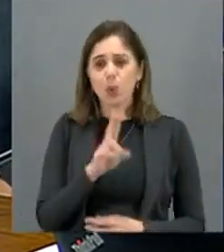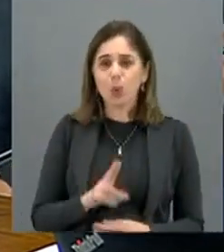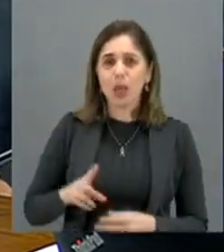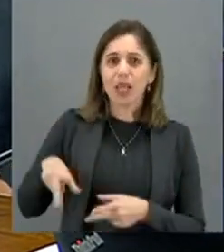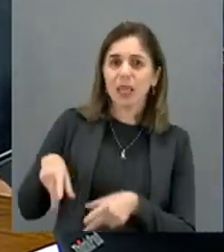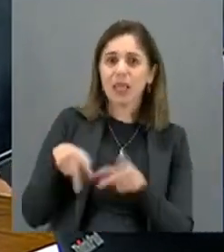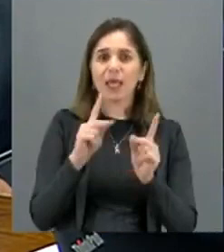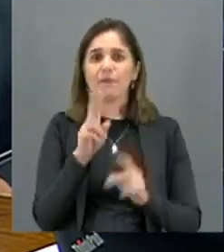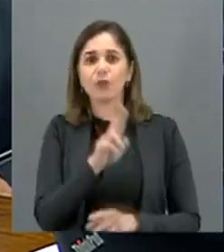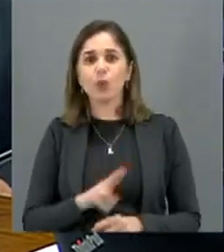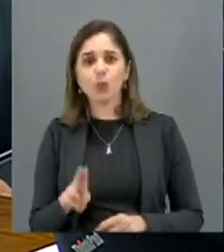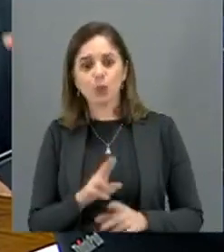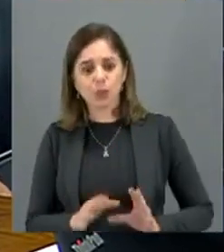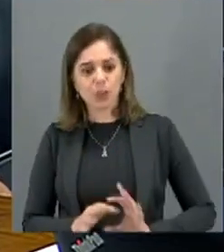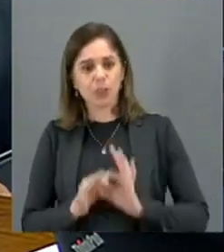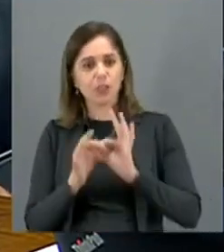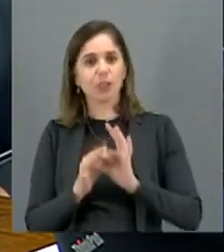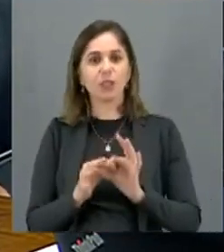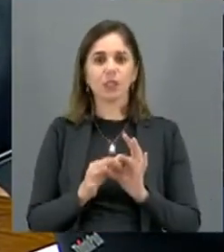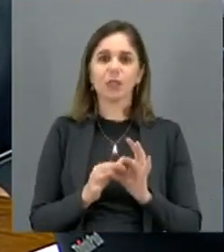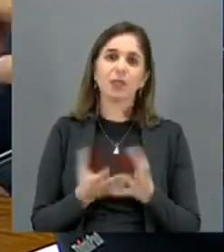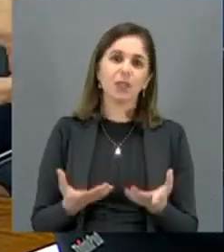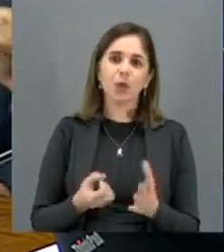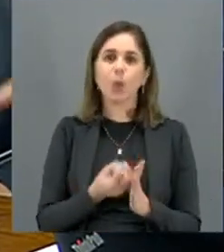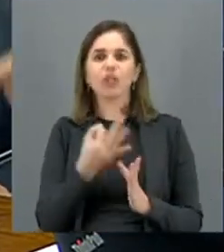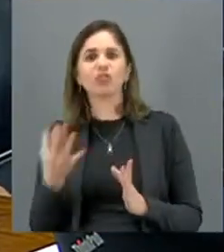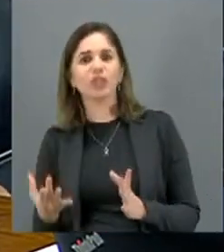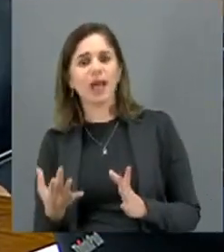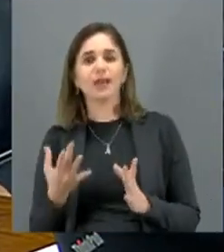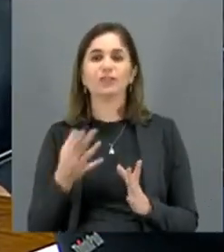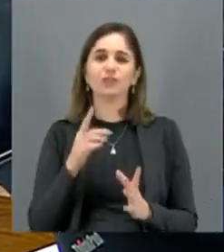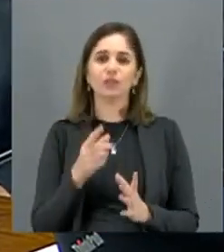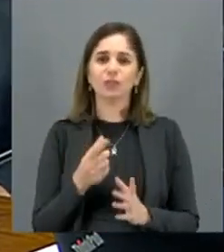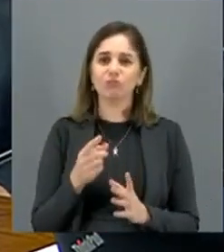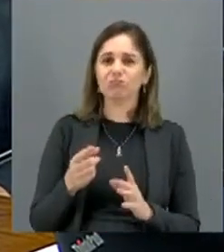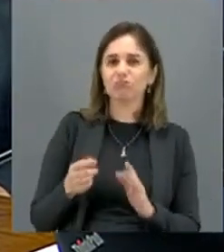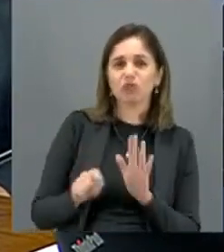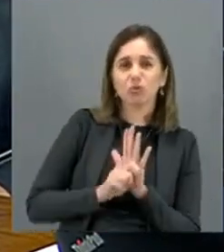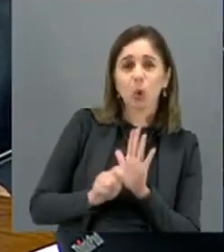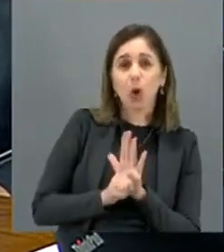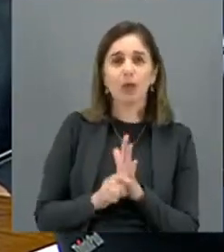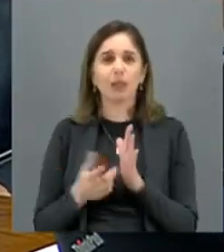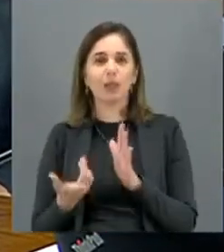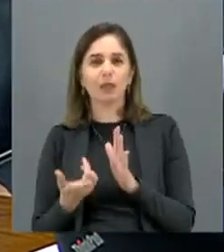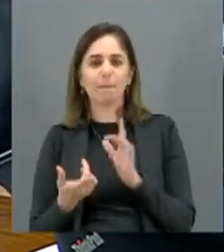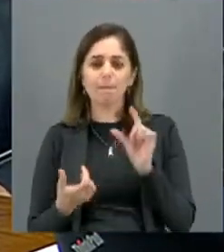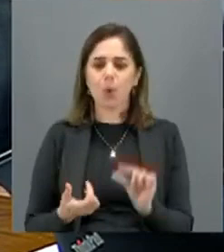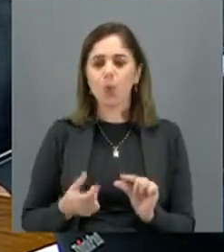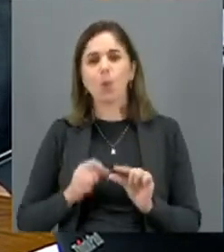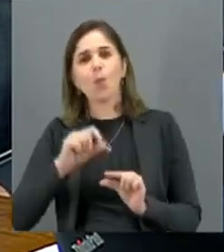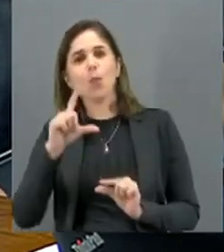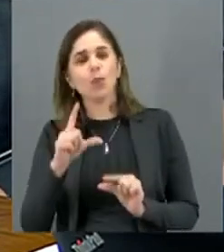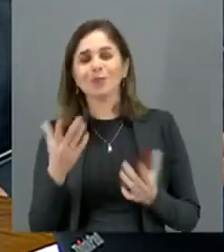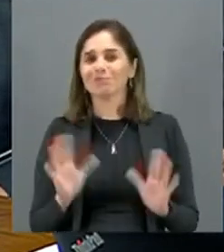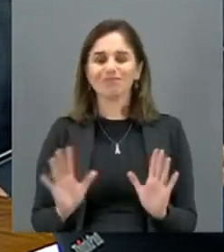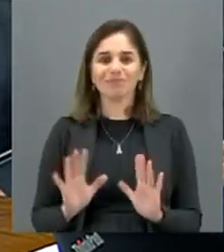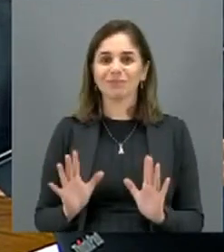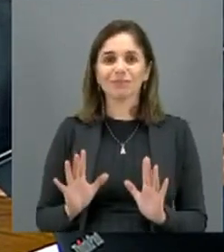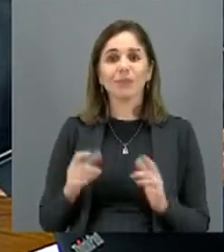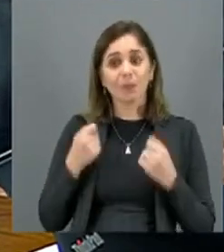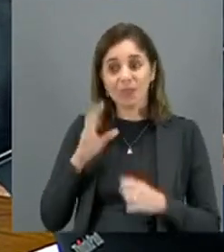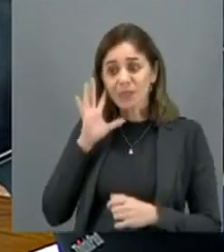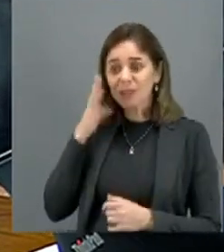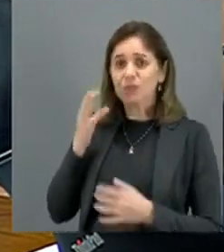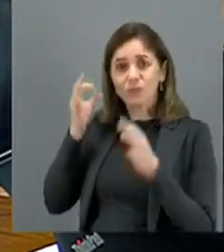nós vamos resolver a questão do desencarceramento ou, entre aspas, do que se chamou aqui de racismo estrutural no